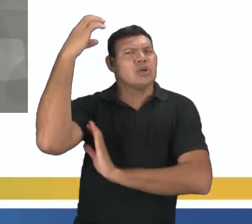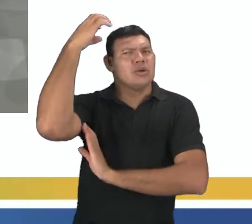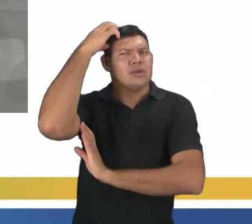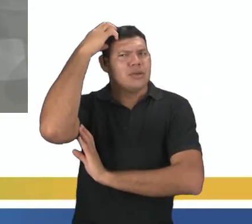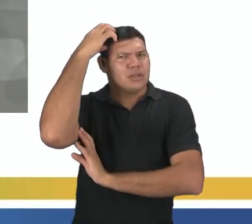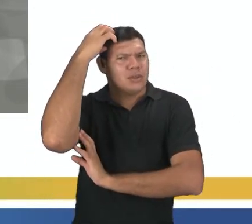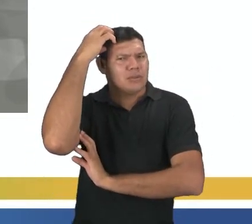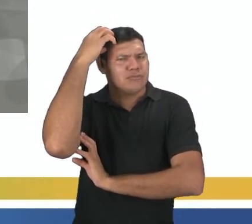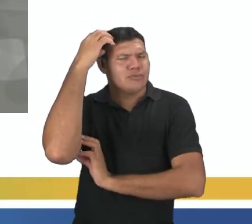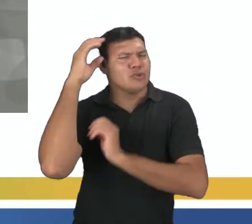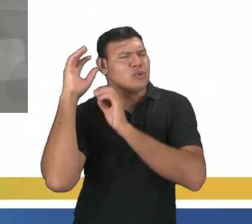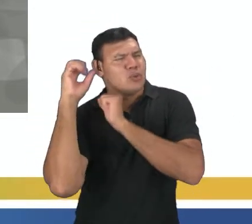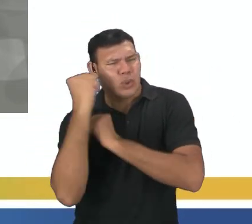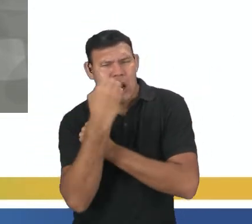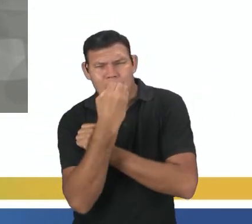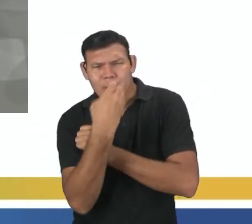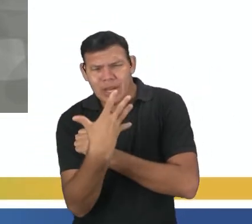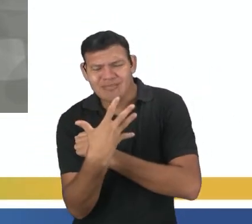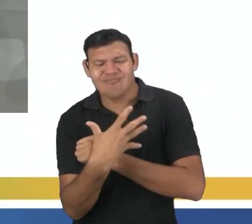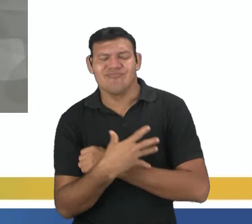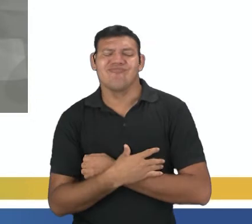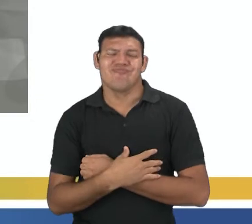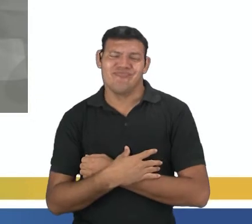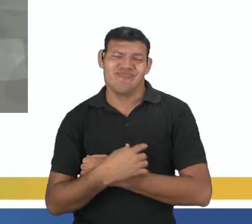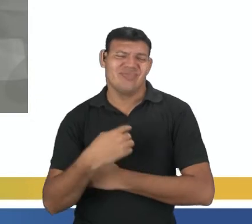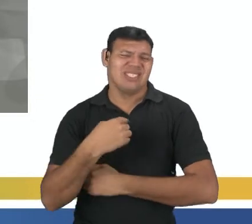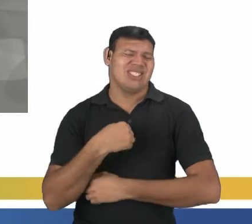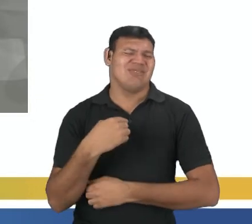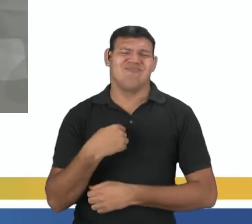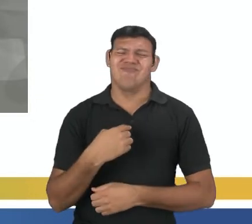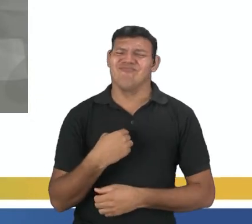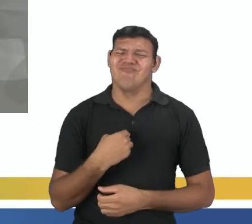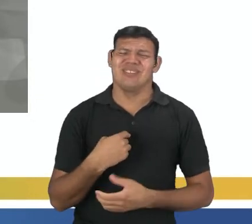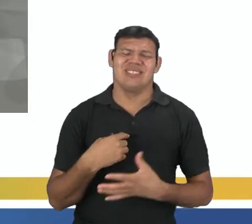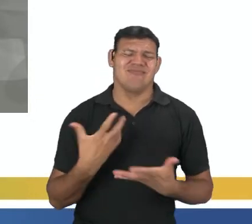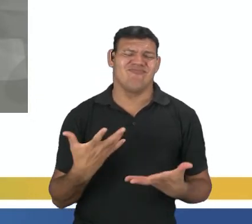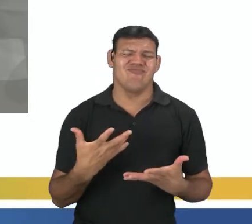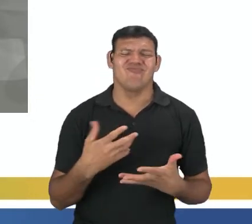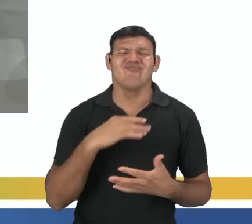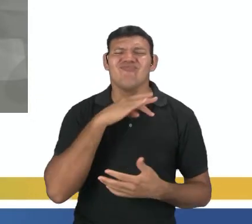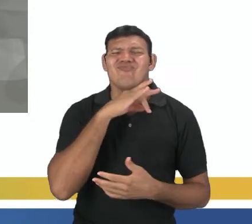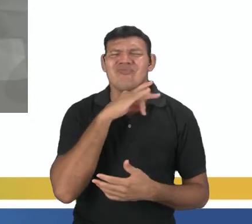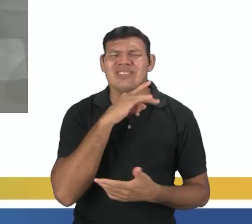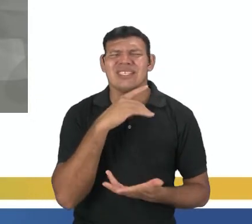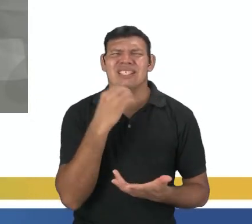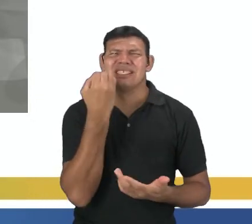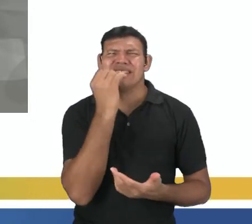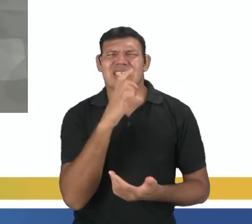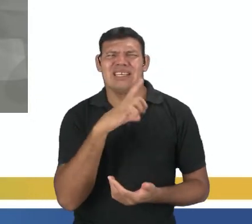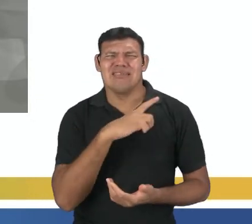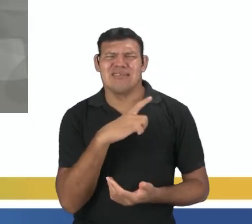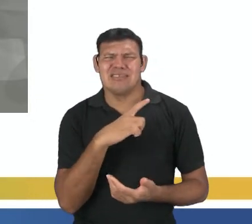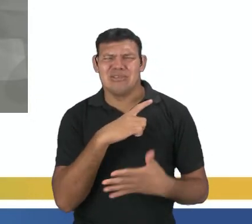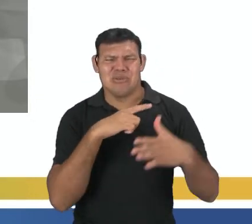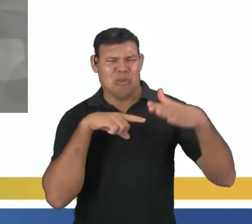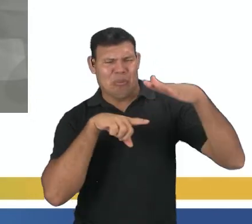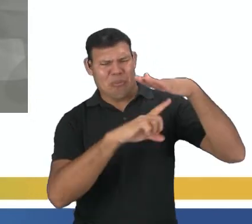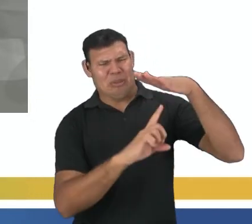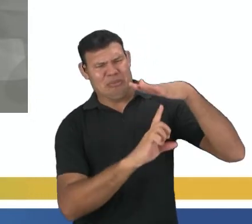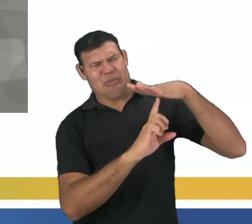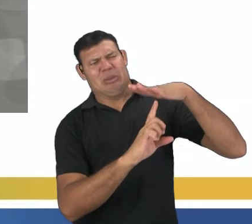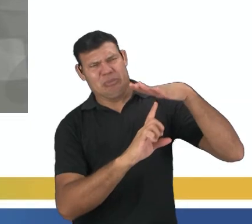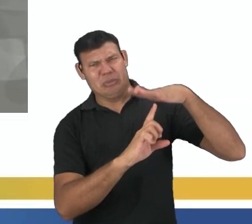havia dormido bem. Vou ser honesta, eu não consegui dormir bem. Senti como se houvesse alguma coisa pontuda